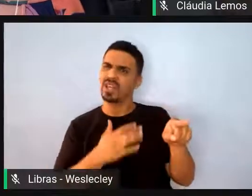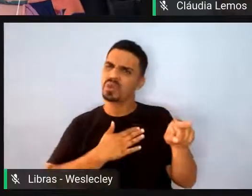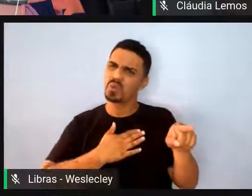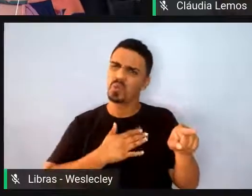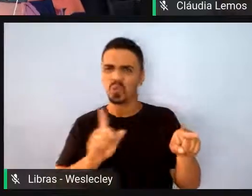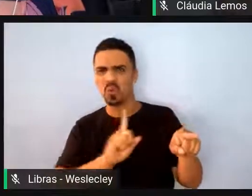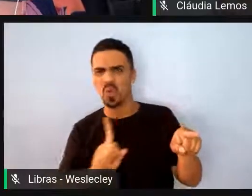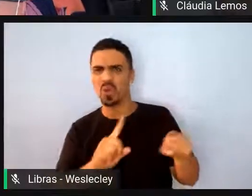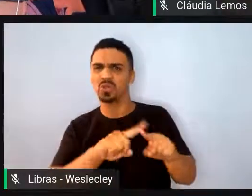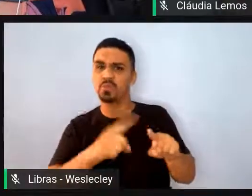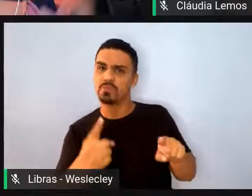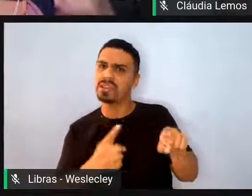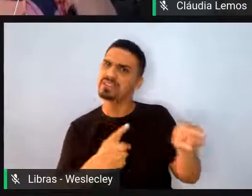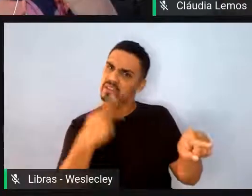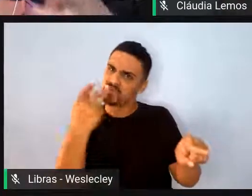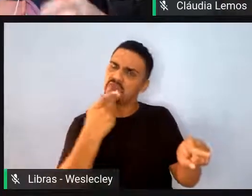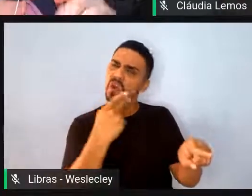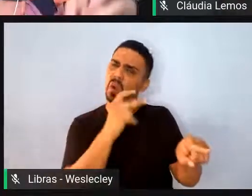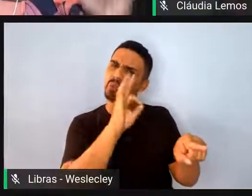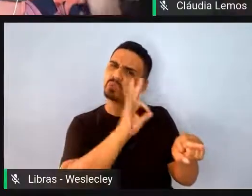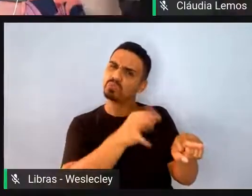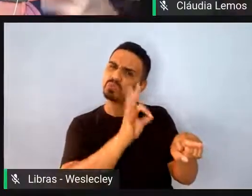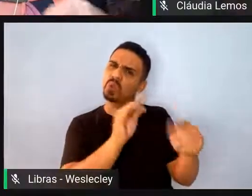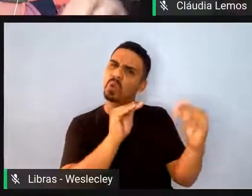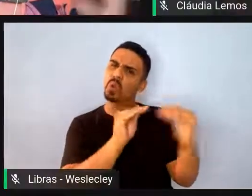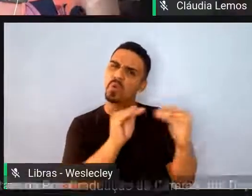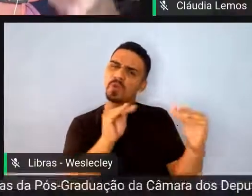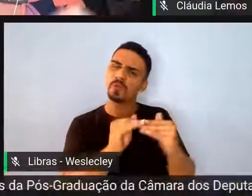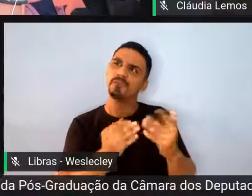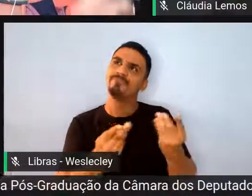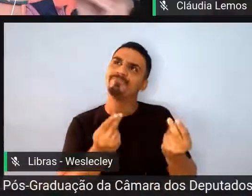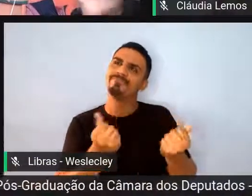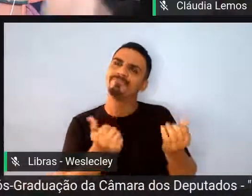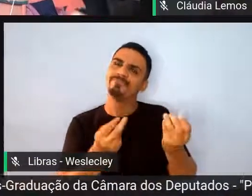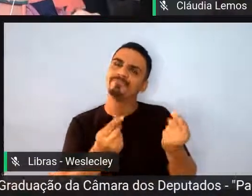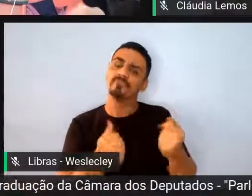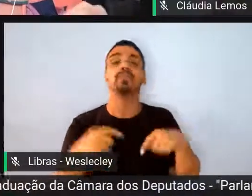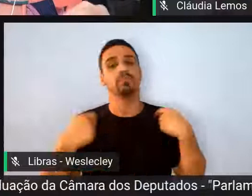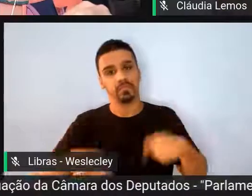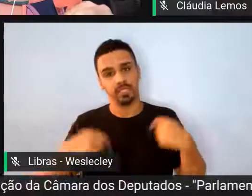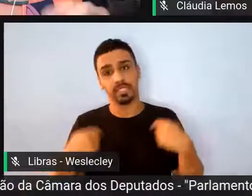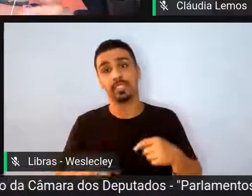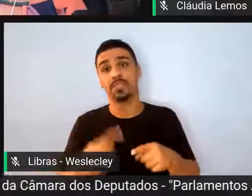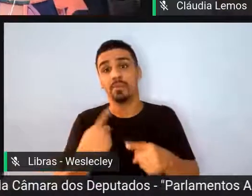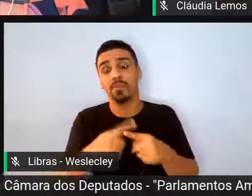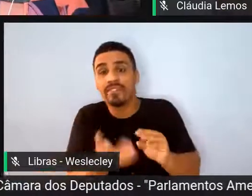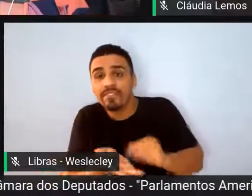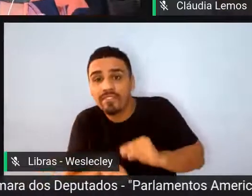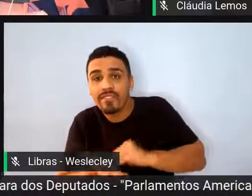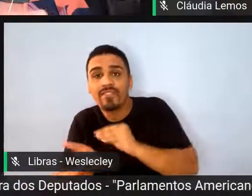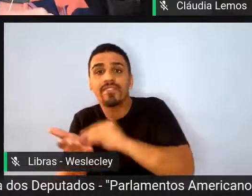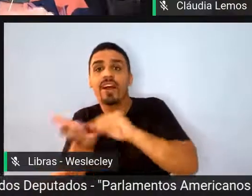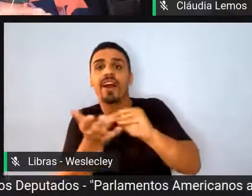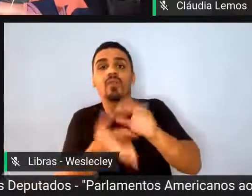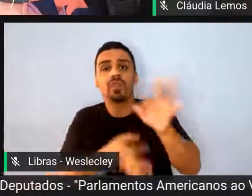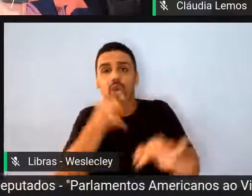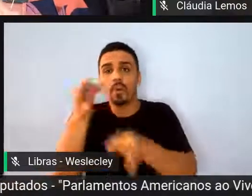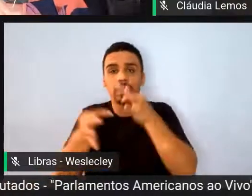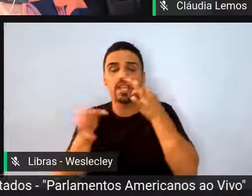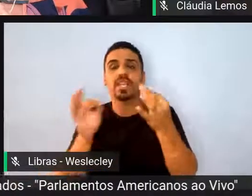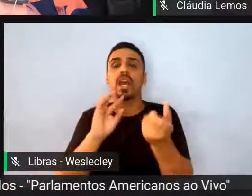negócio bem coerente. Eu acho que essa ausência de opiniões contrárias nas lives paralelas,